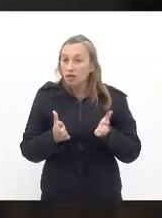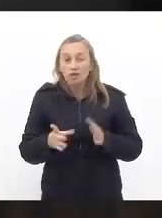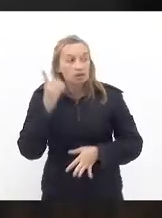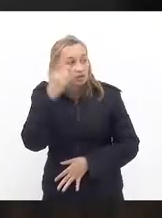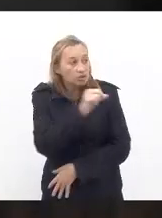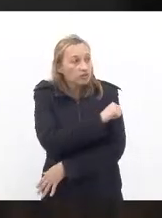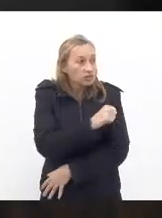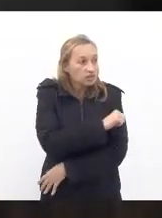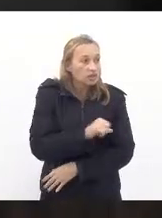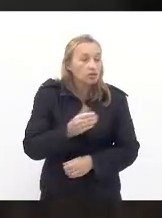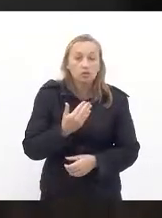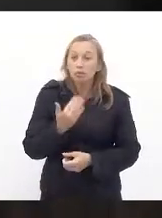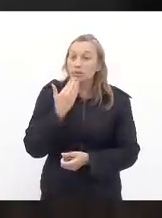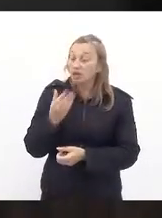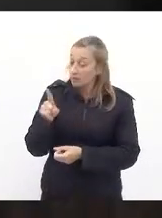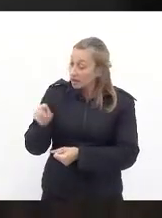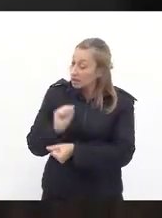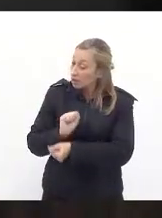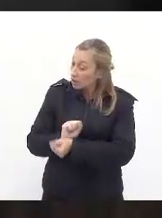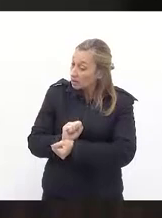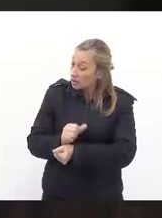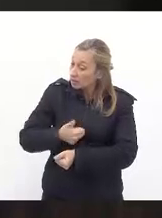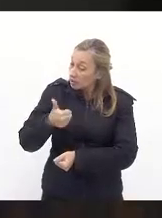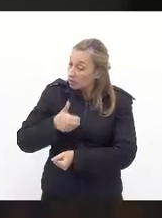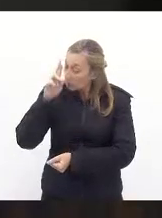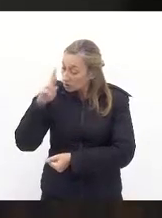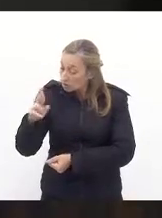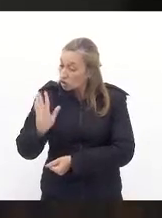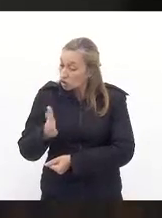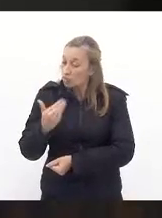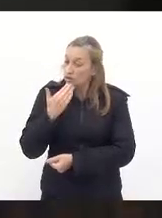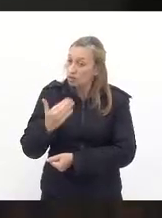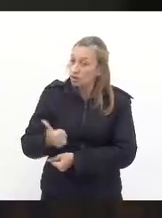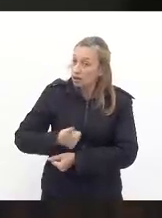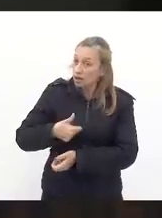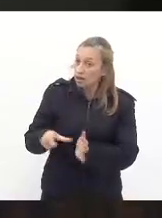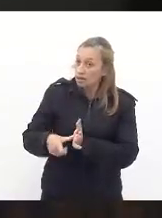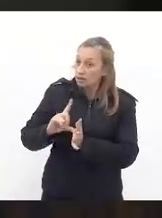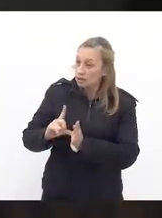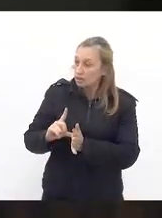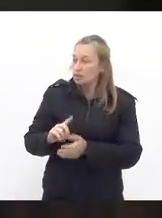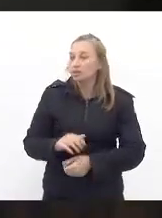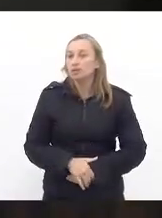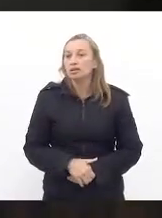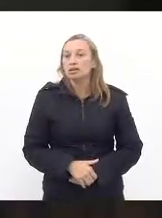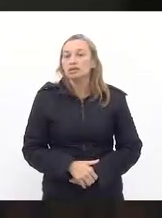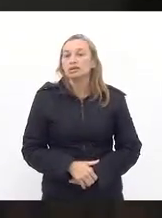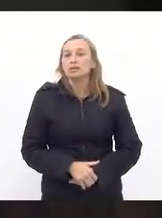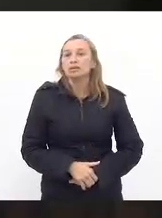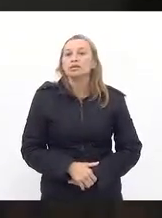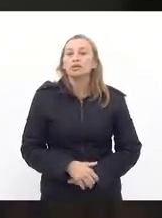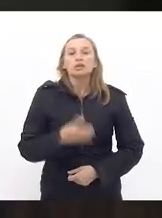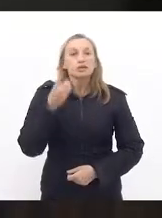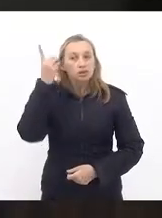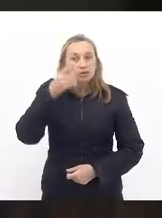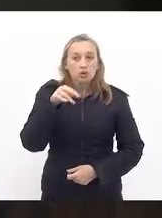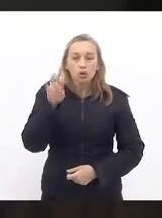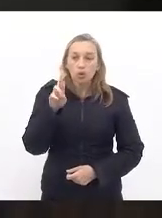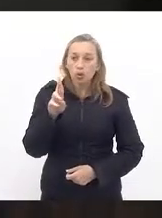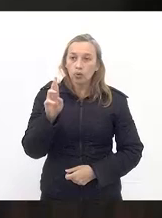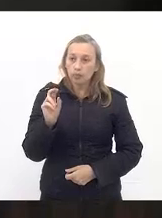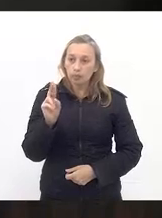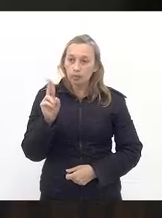deputada enfermeira pediu estou dizendo para ela que primeiro está o senhor que já havia pedido é muito obrigado Deputado Rubens